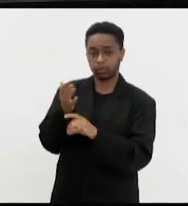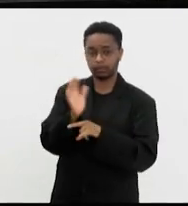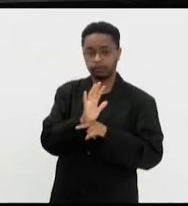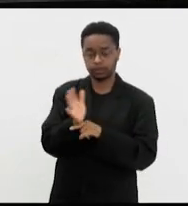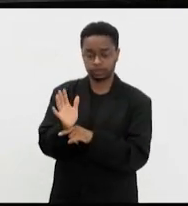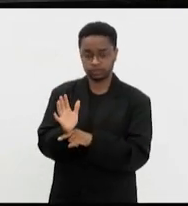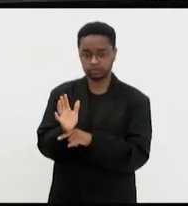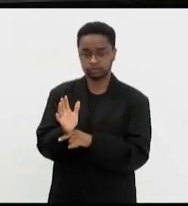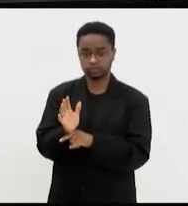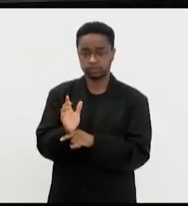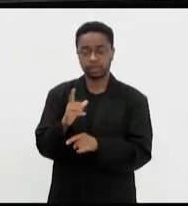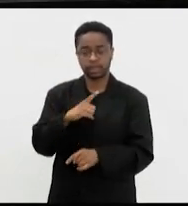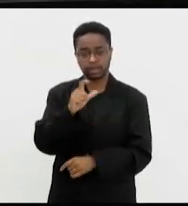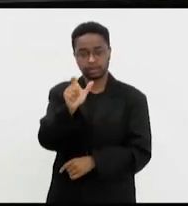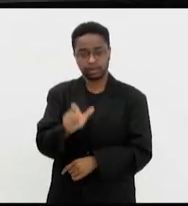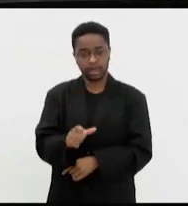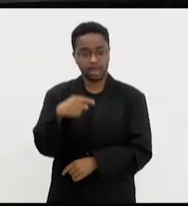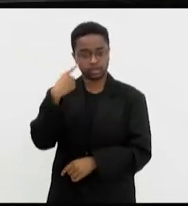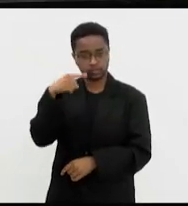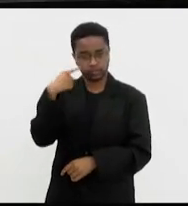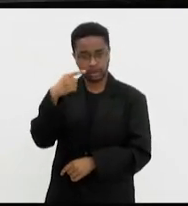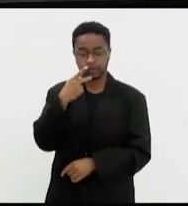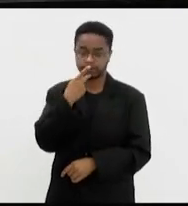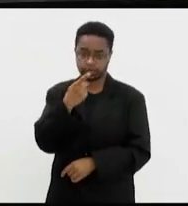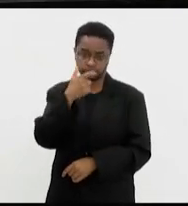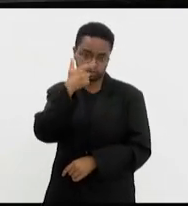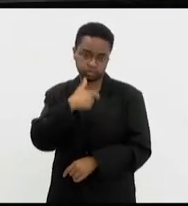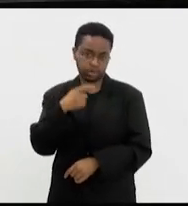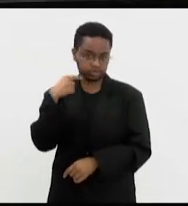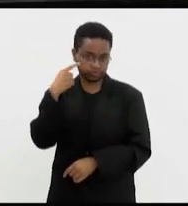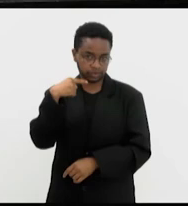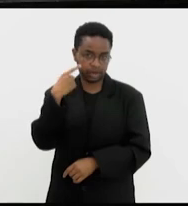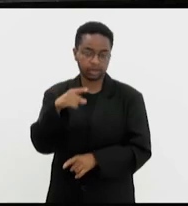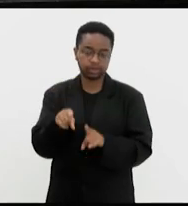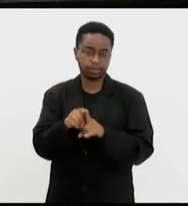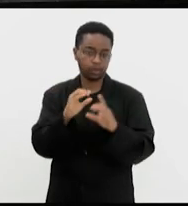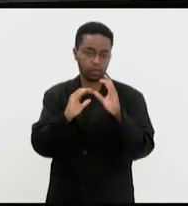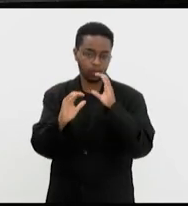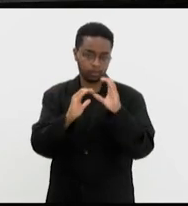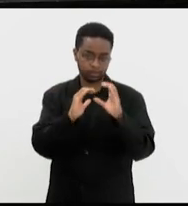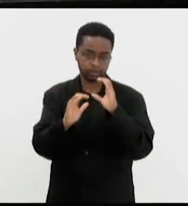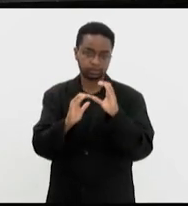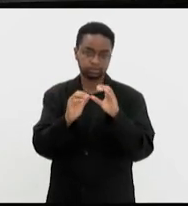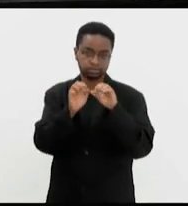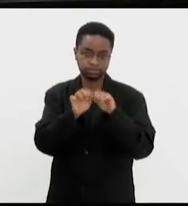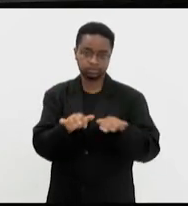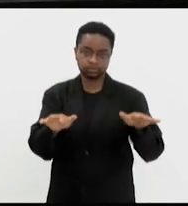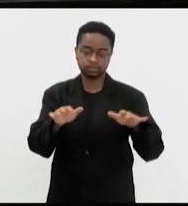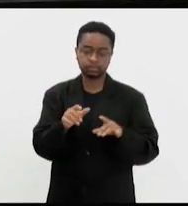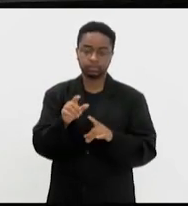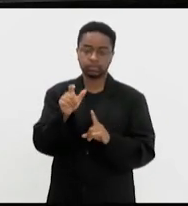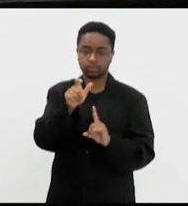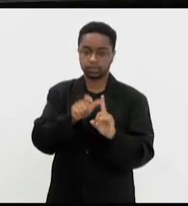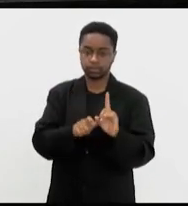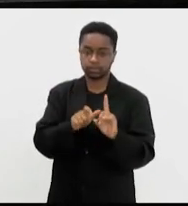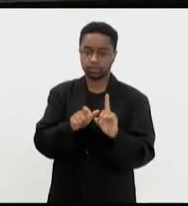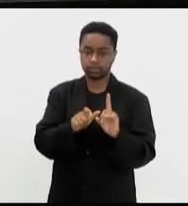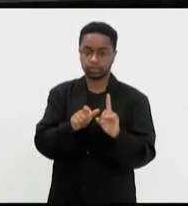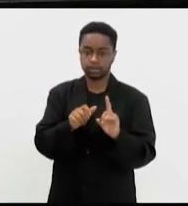advogado el se diz advogado e comunicador chamado D